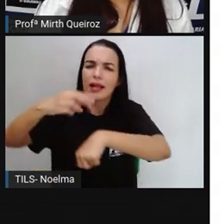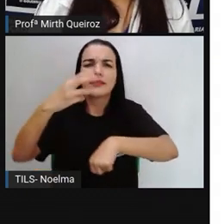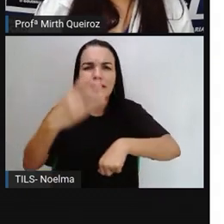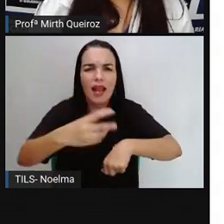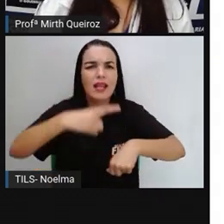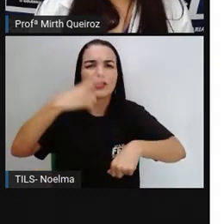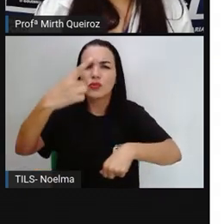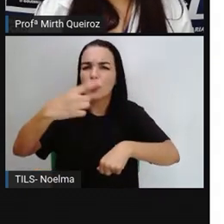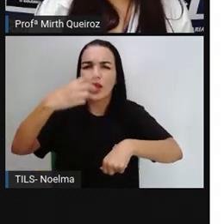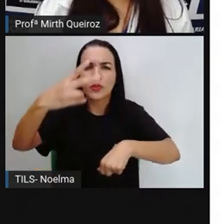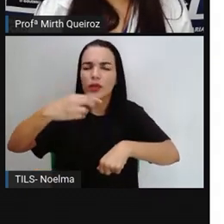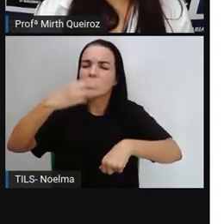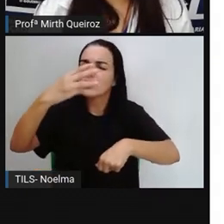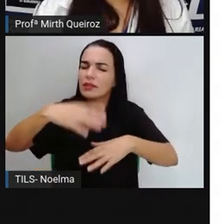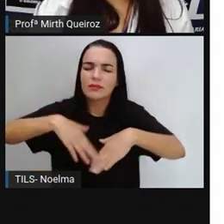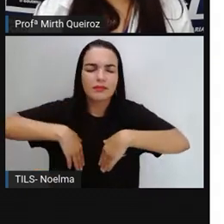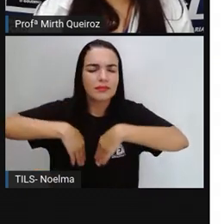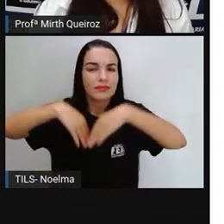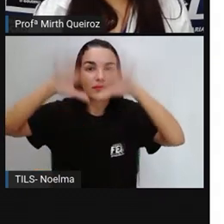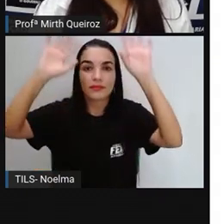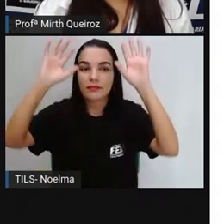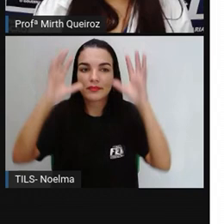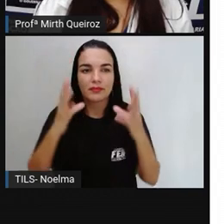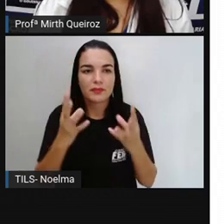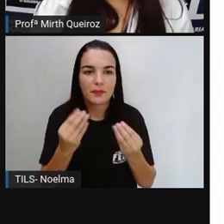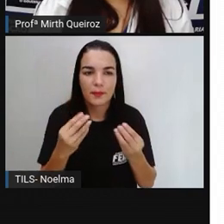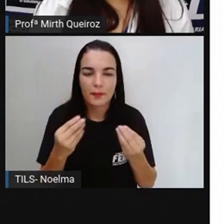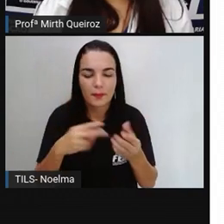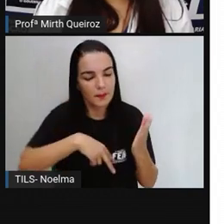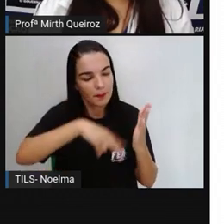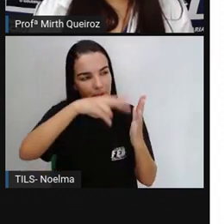vezes, caso seja necessário, para que vocês possam